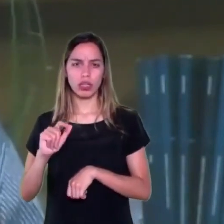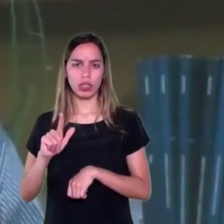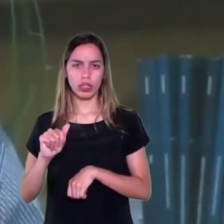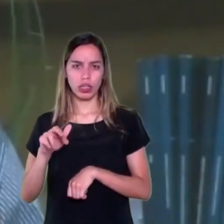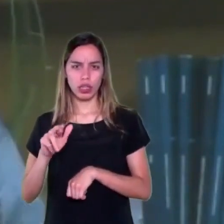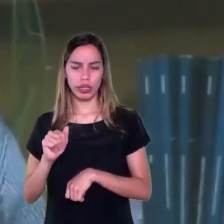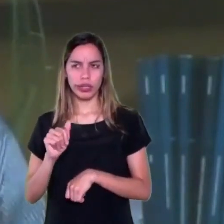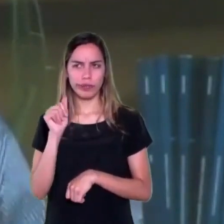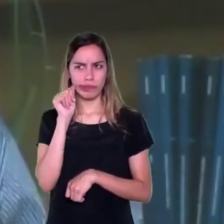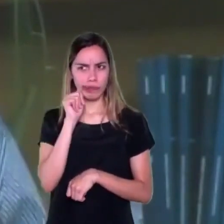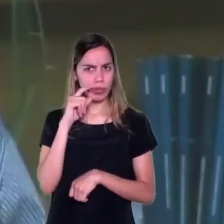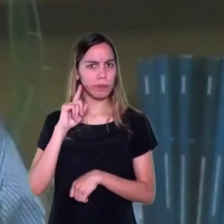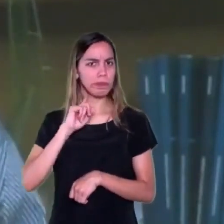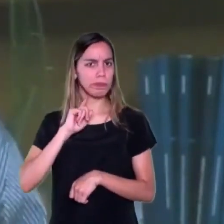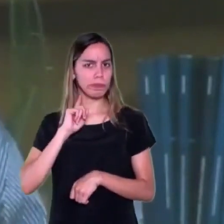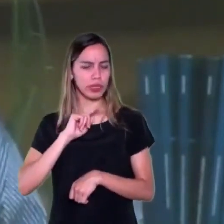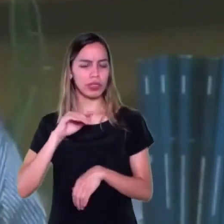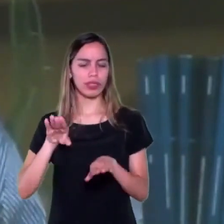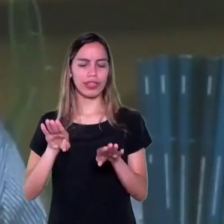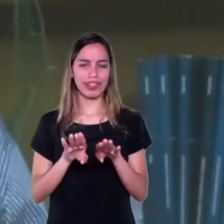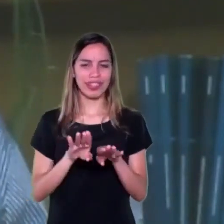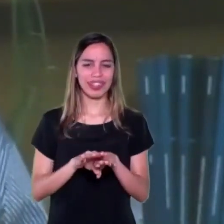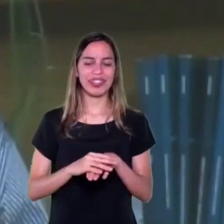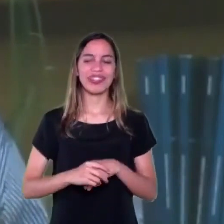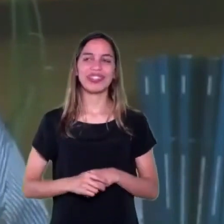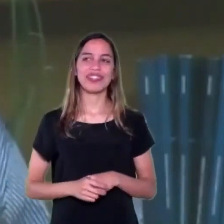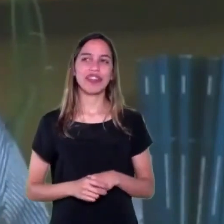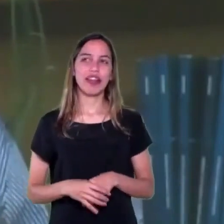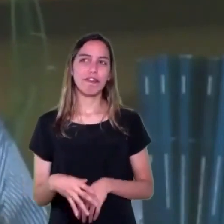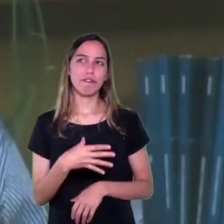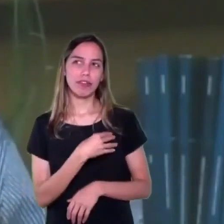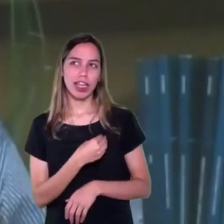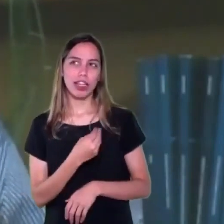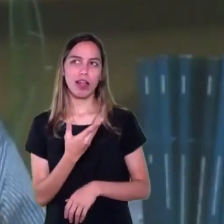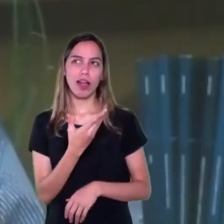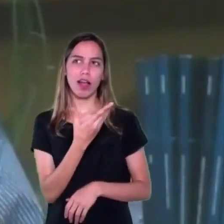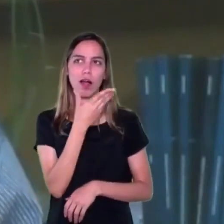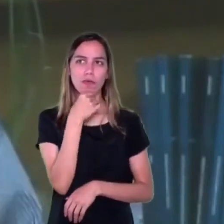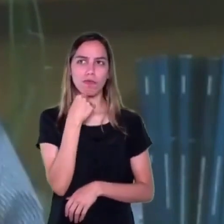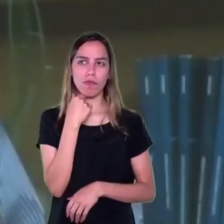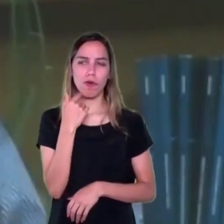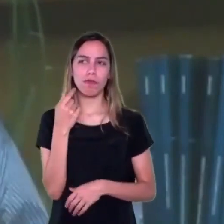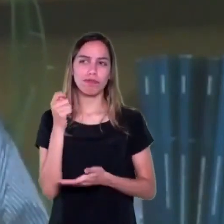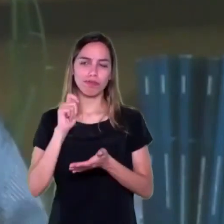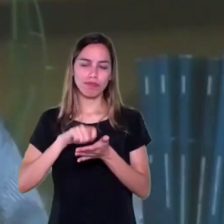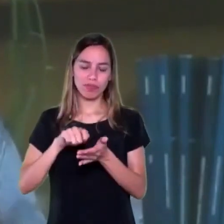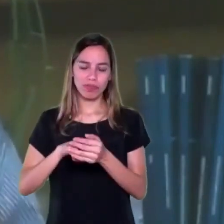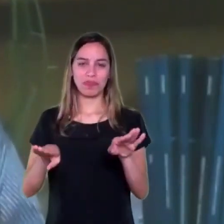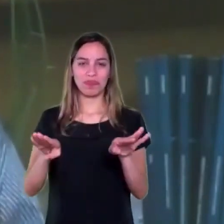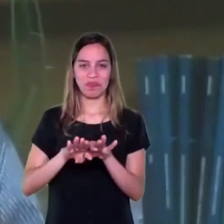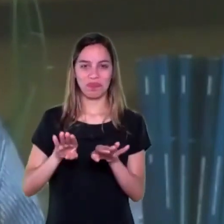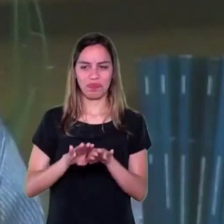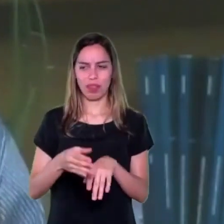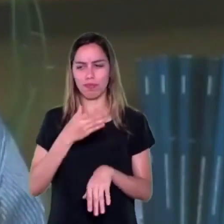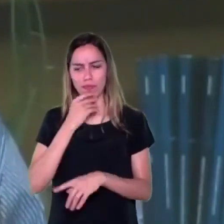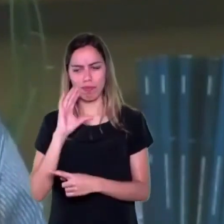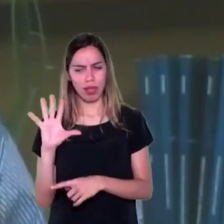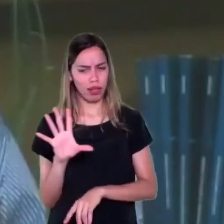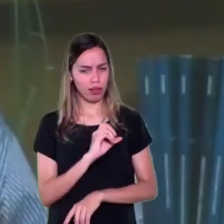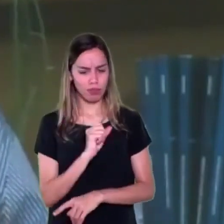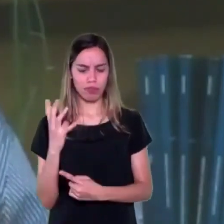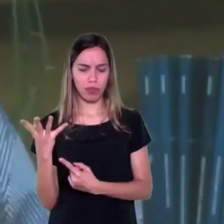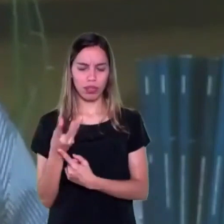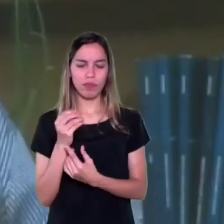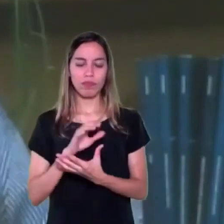Clara Machado, filha do Aníbal Machado, grande literato também, homem das artes.